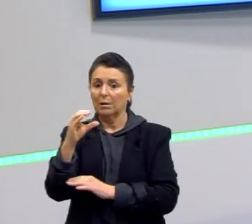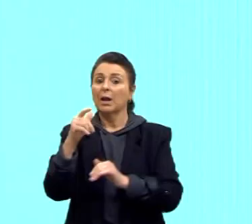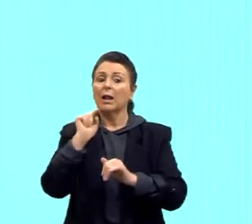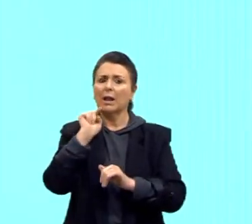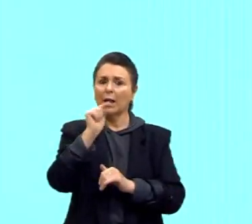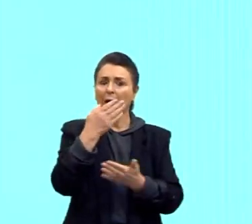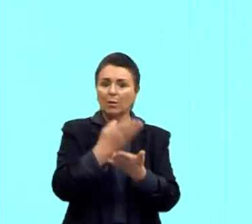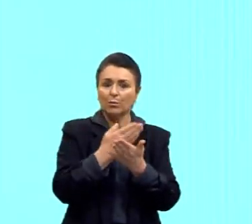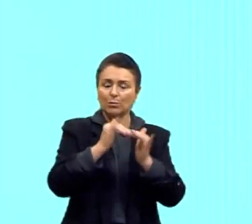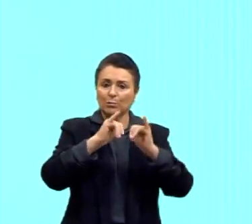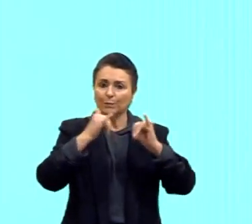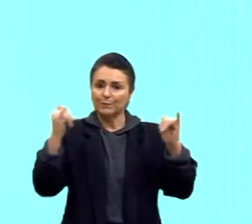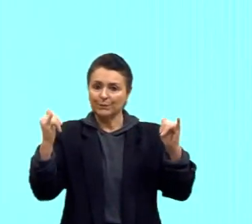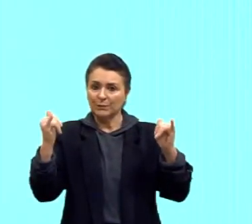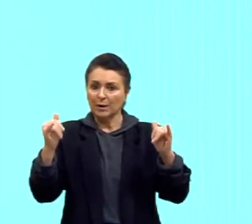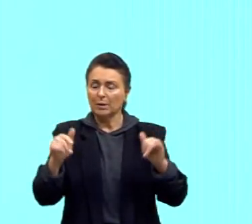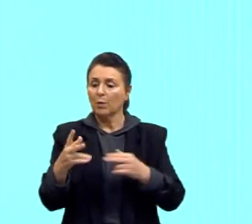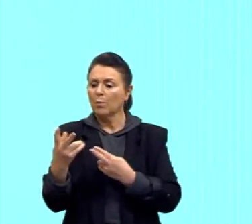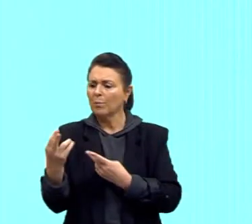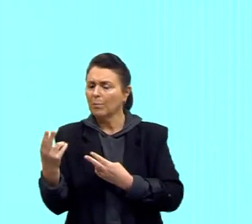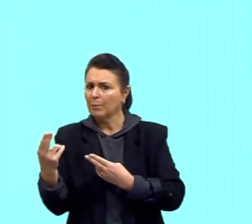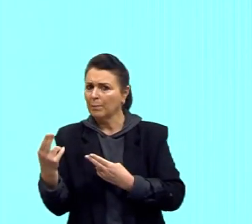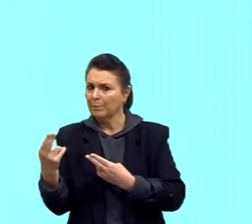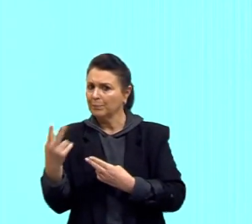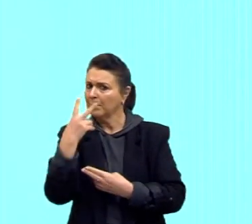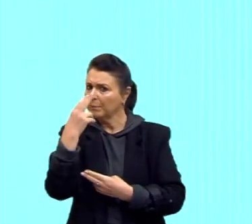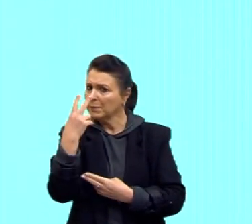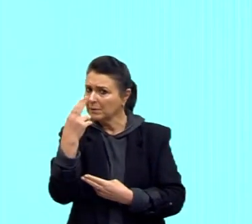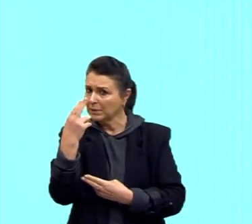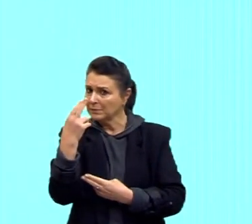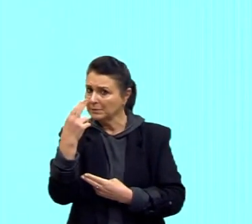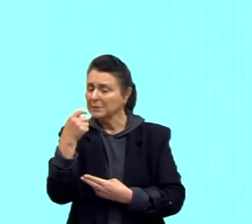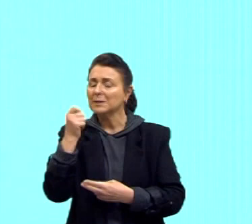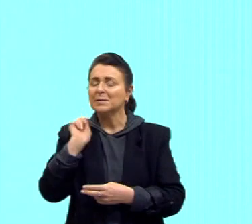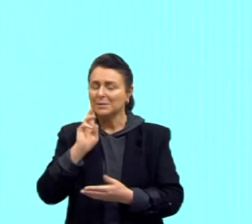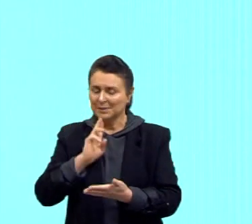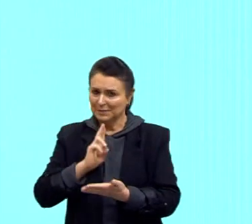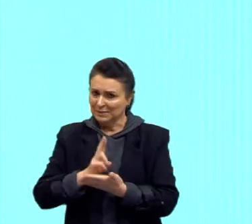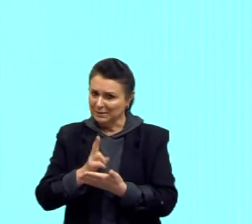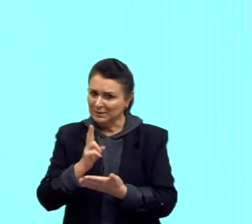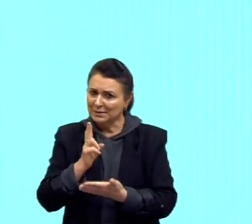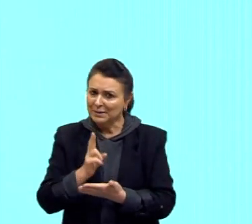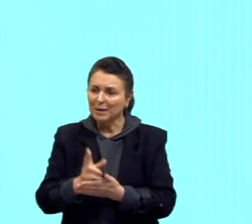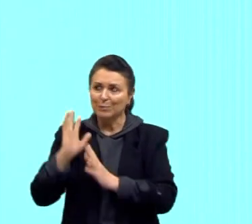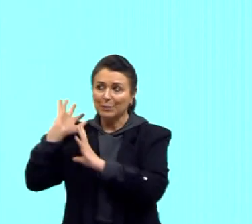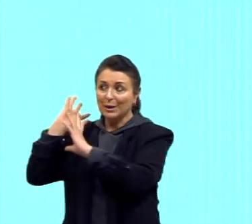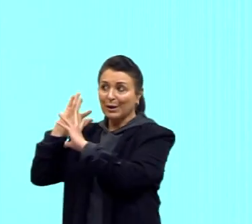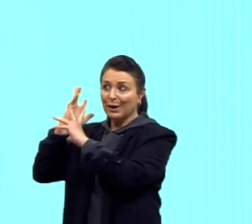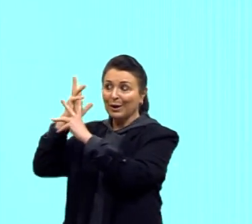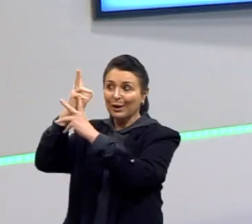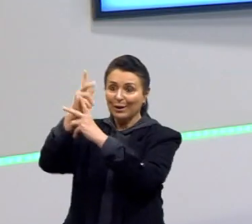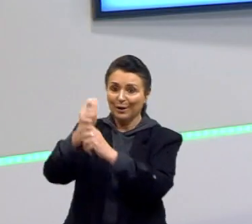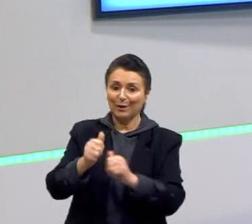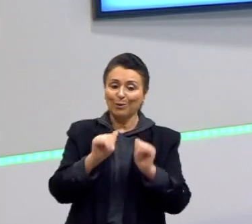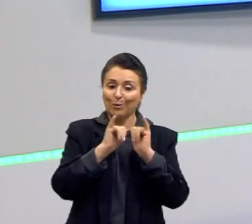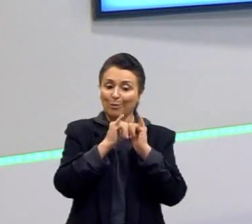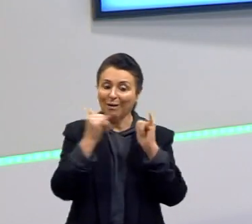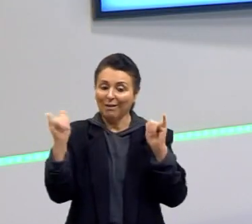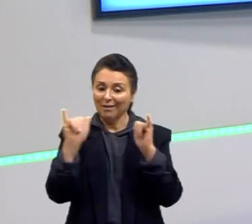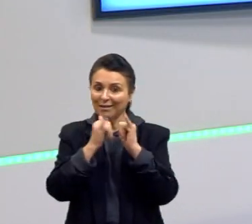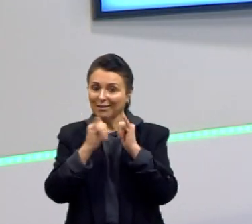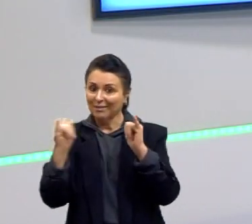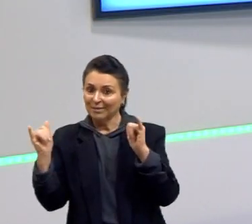que muito próxima com aquela relação então sempre a gente vai estar voltando vai tá falando sobre eletricidade novamente